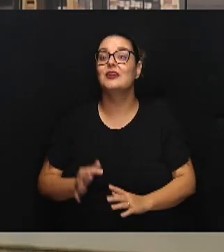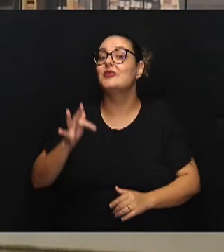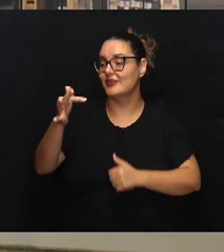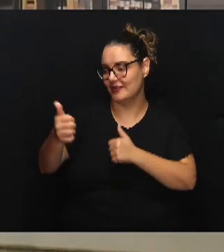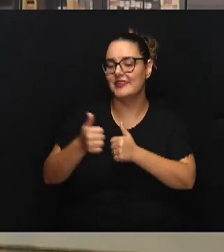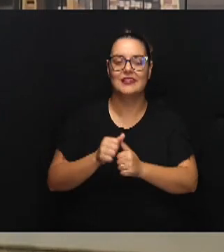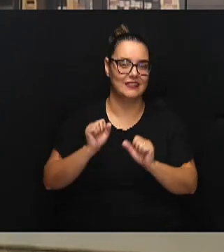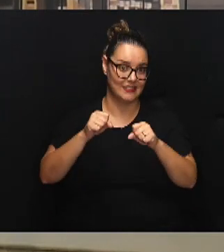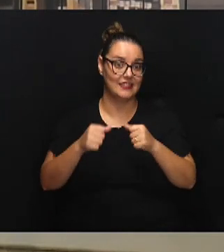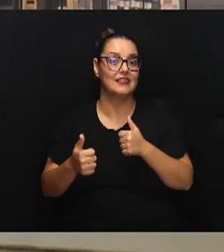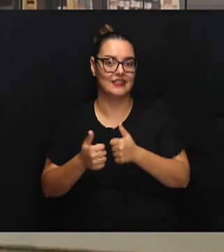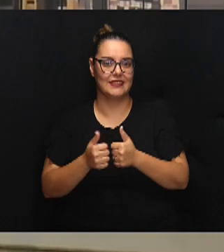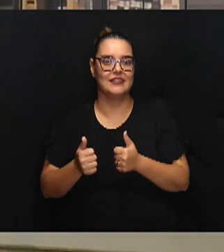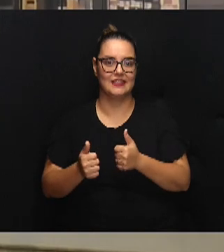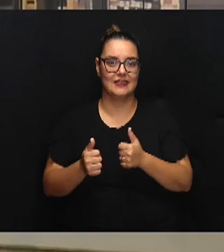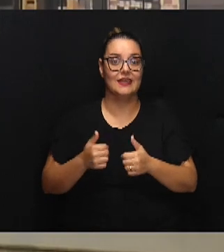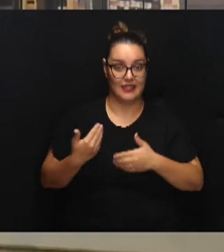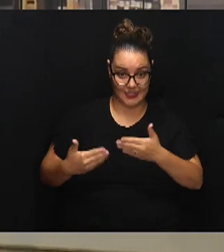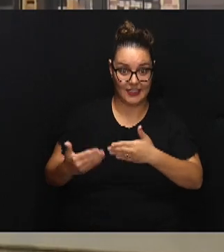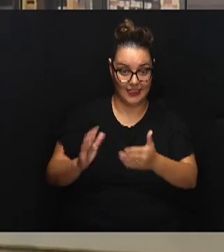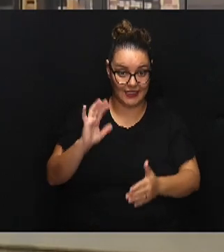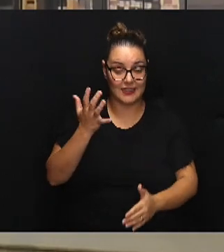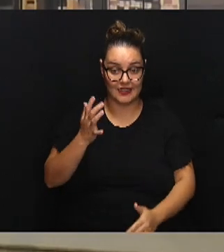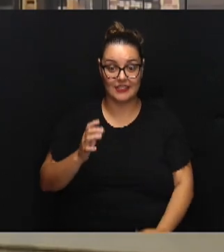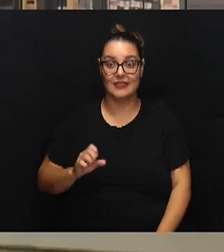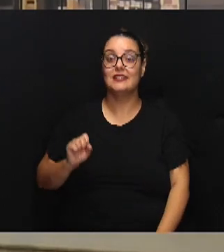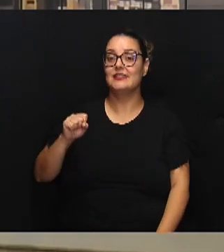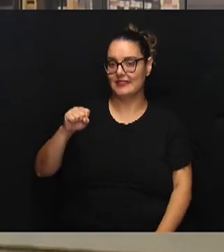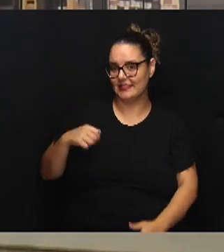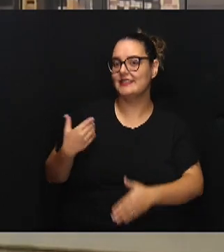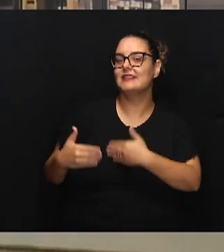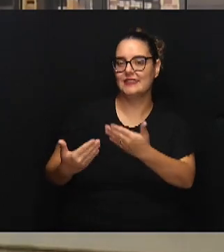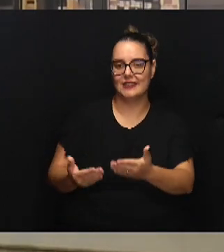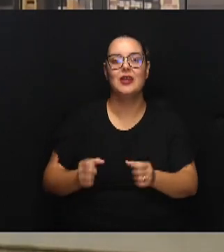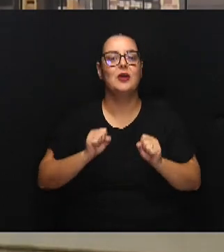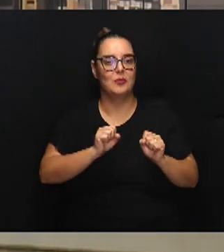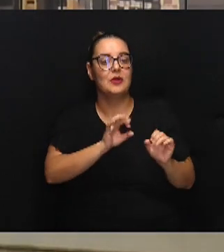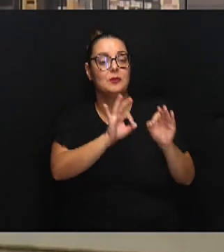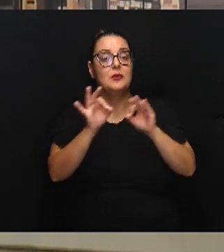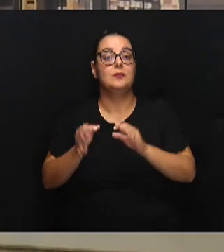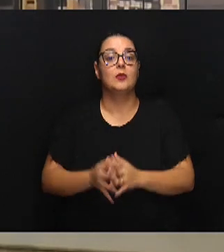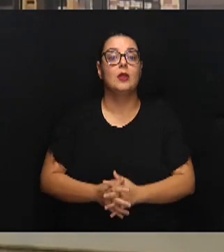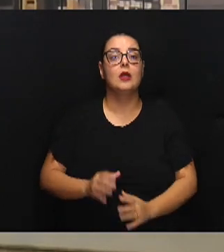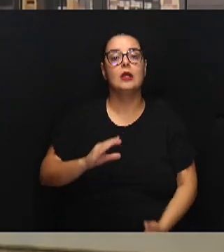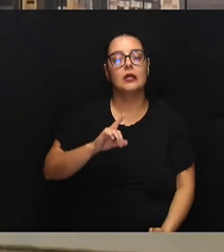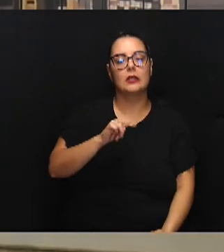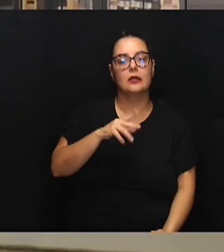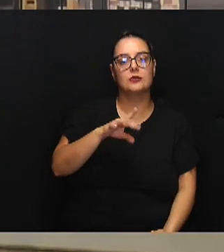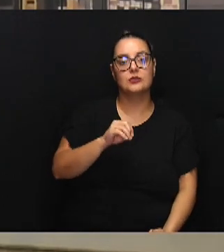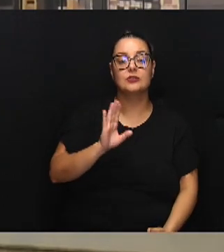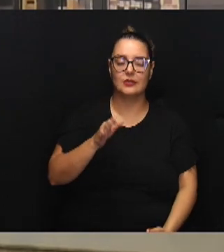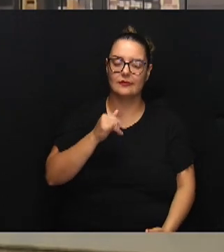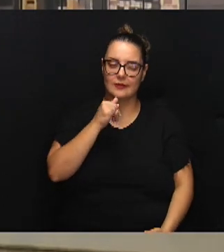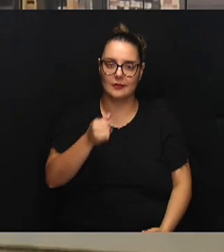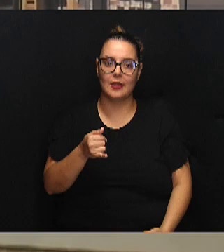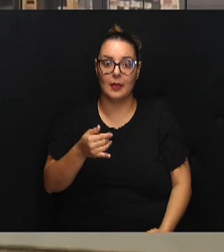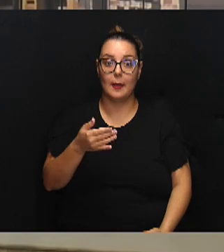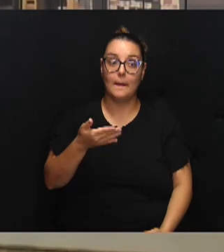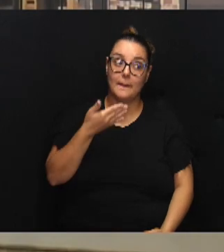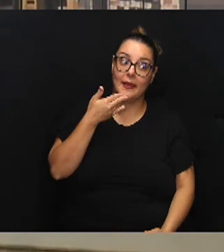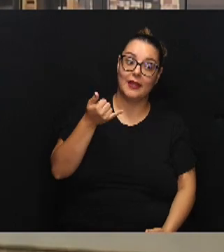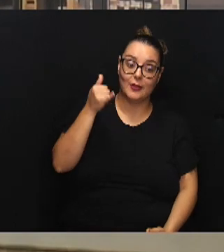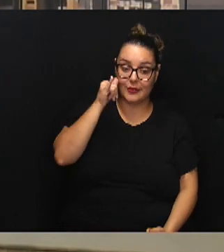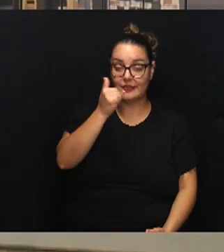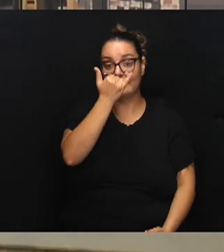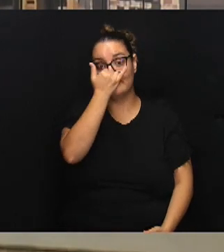exato. No futuro próximo. Tá em andamento ainda, né? A gente pode acompanhar. Uhum. Cláudio, já dizia o ditado, é melhor prevenir do que remediar,